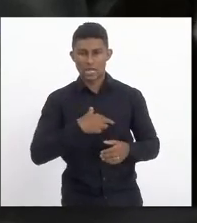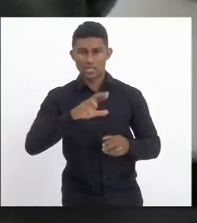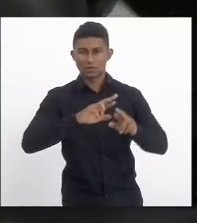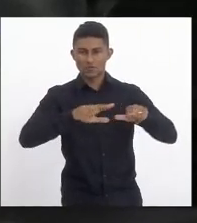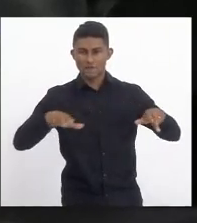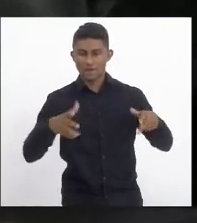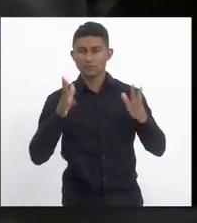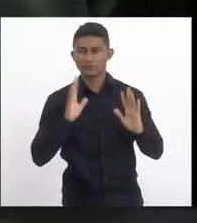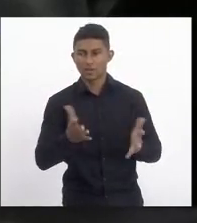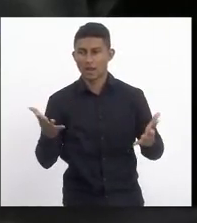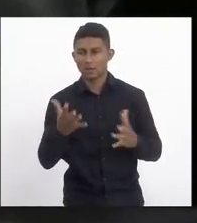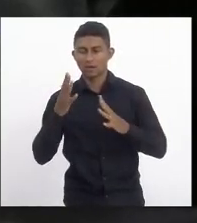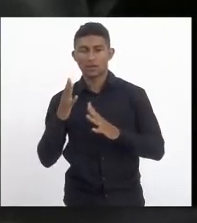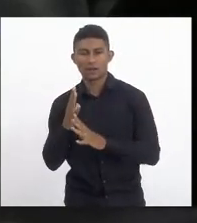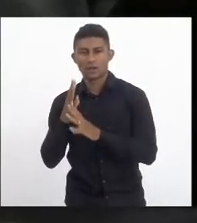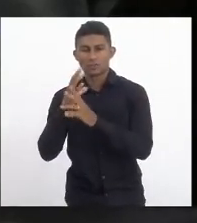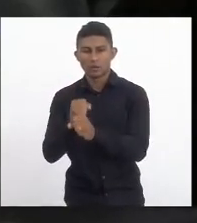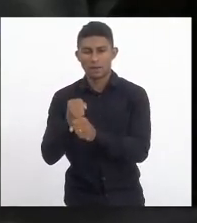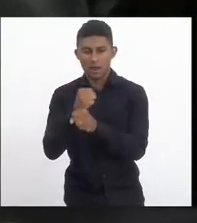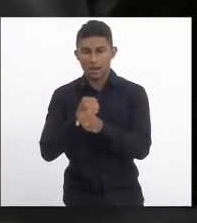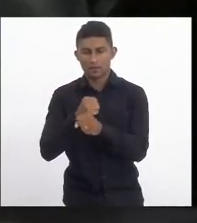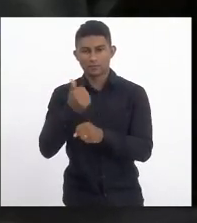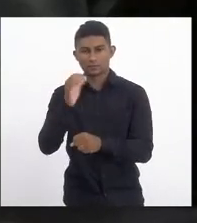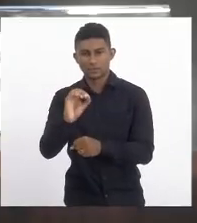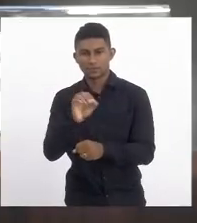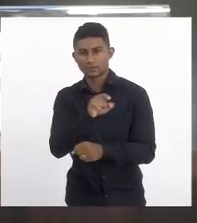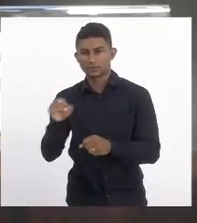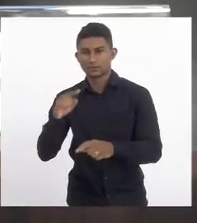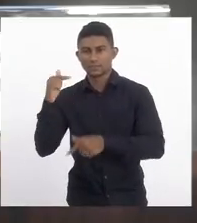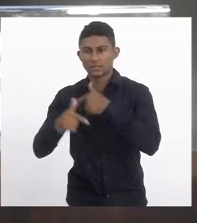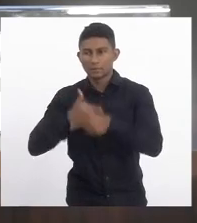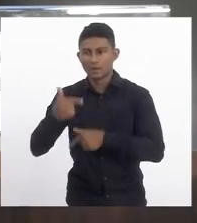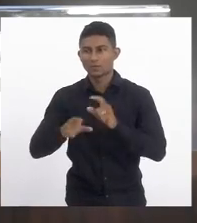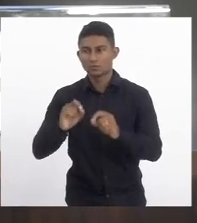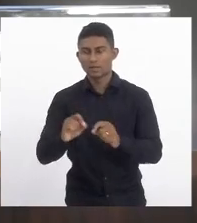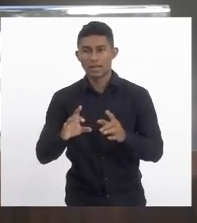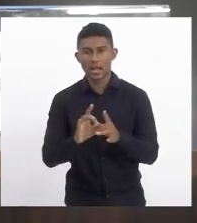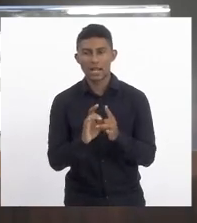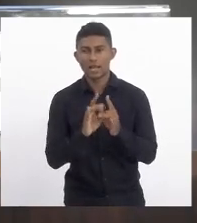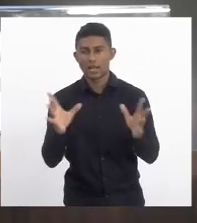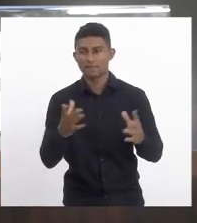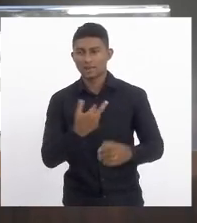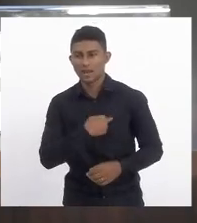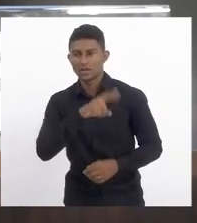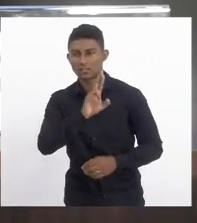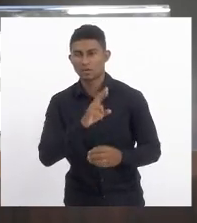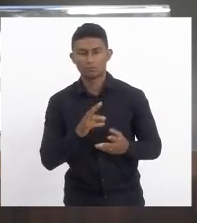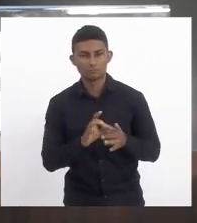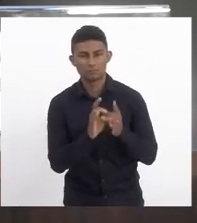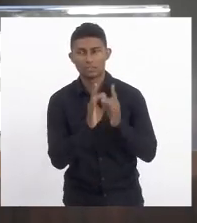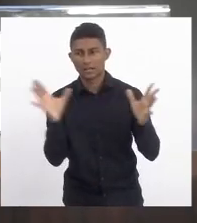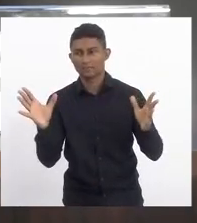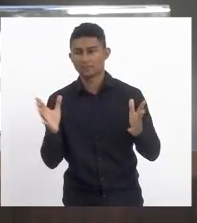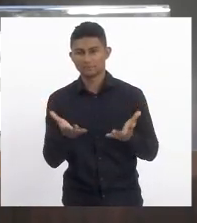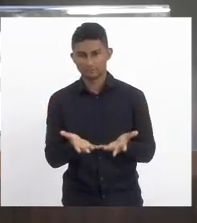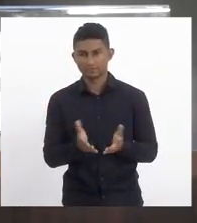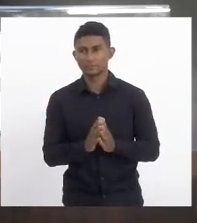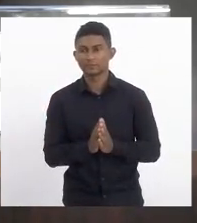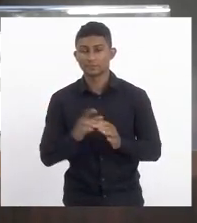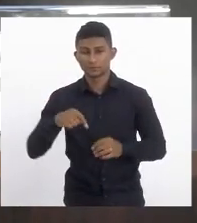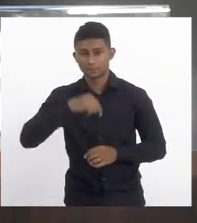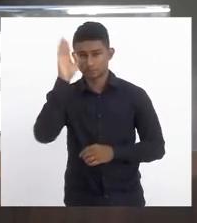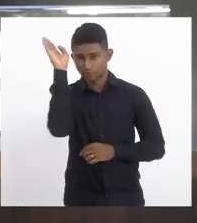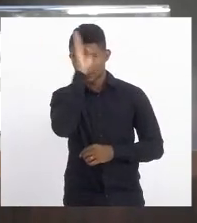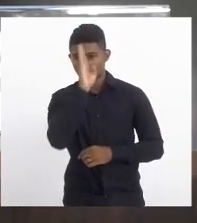anos de um fundamental trabalho em defesa da livre expressão e da liberdade religiosa. O Brasil é um